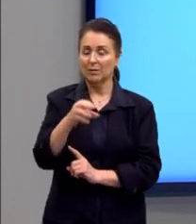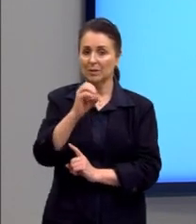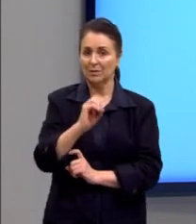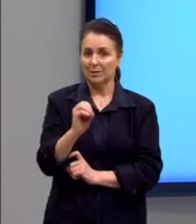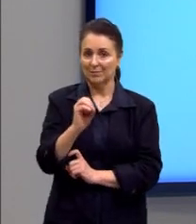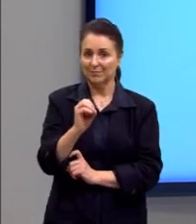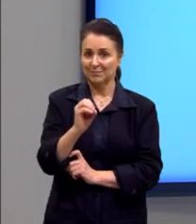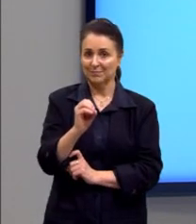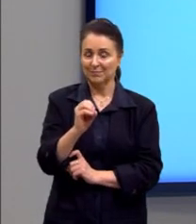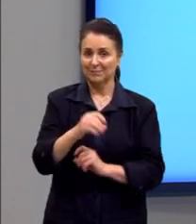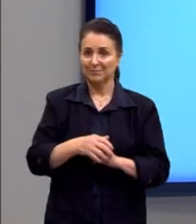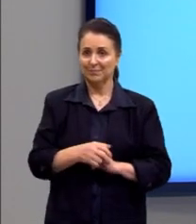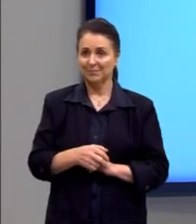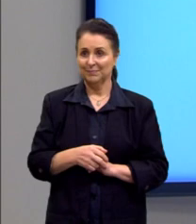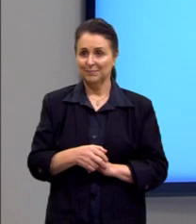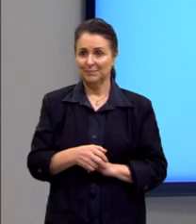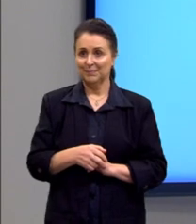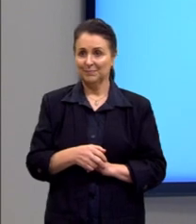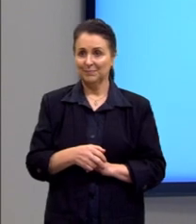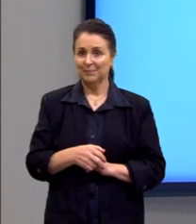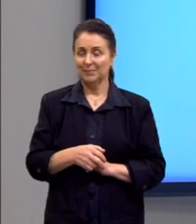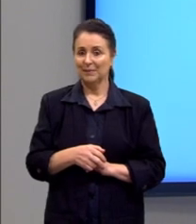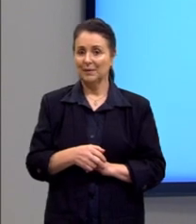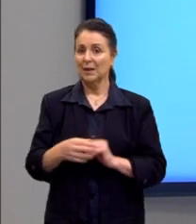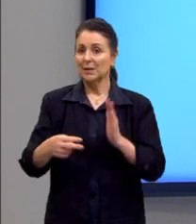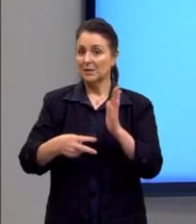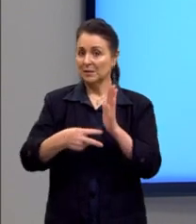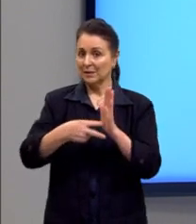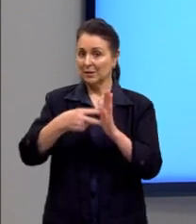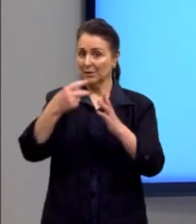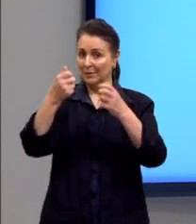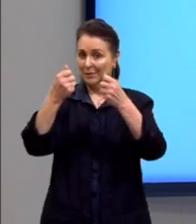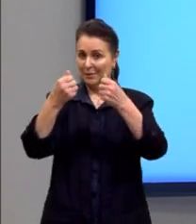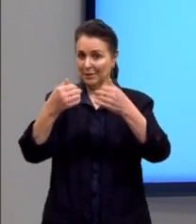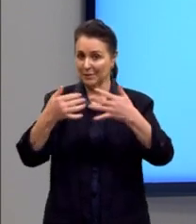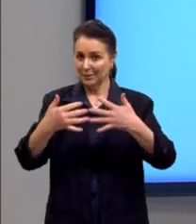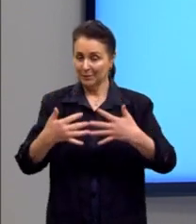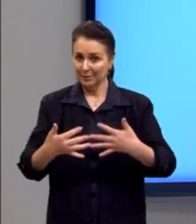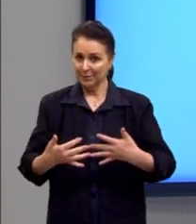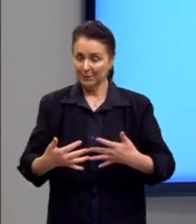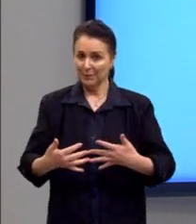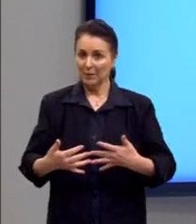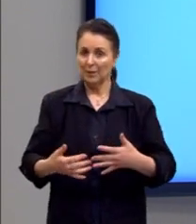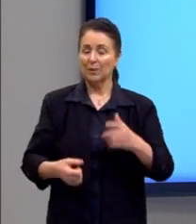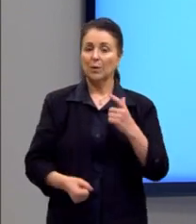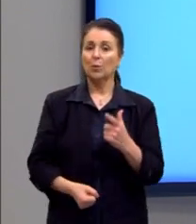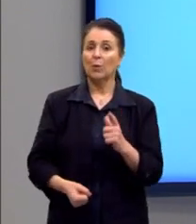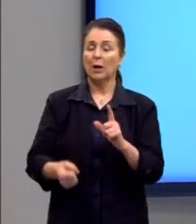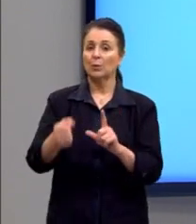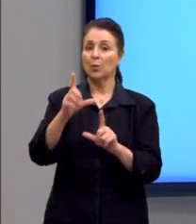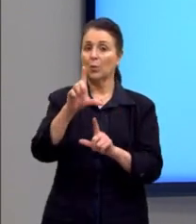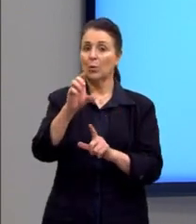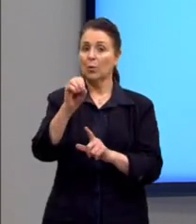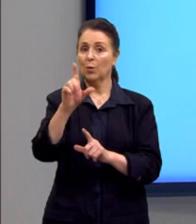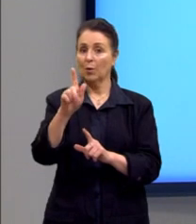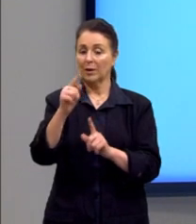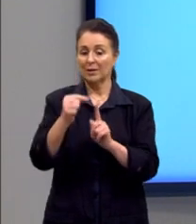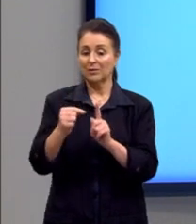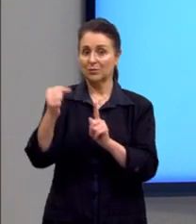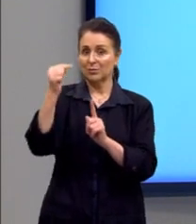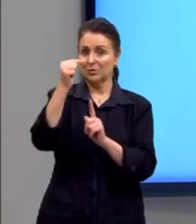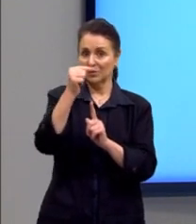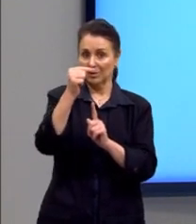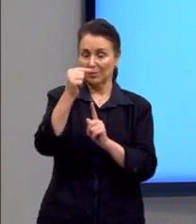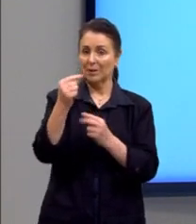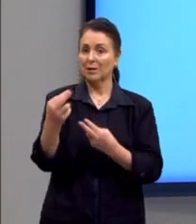zero segundo a definição quando o logaritimando é igual a base